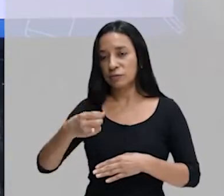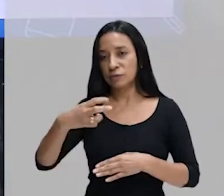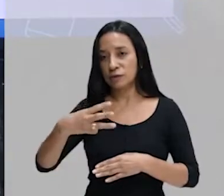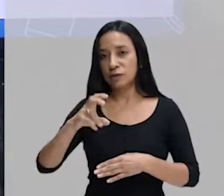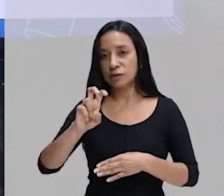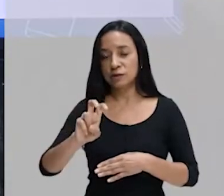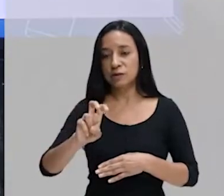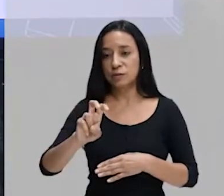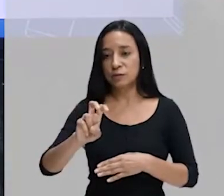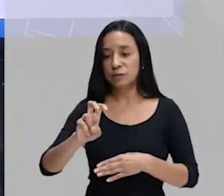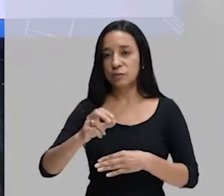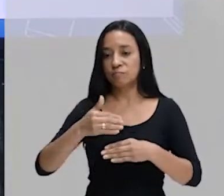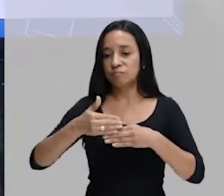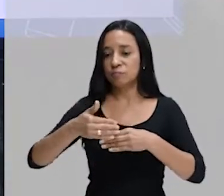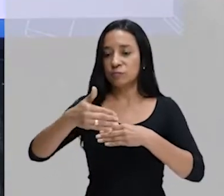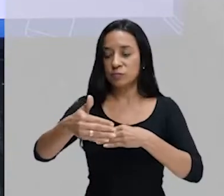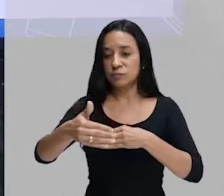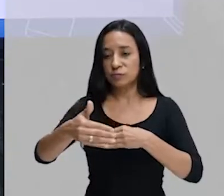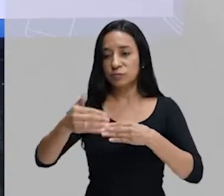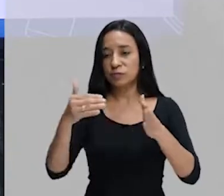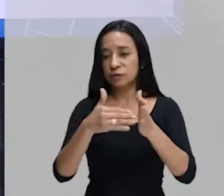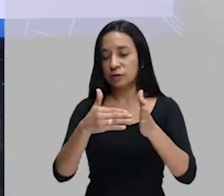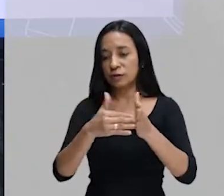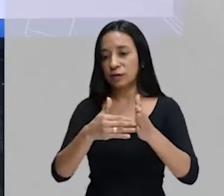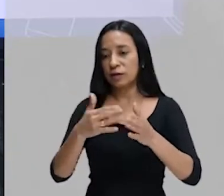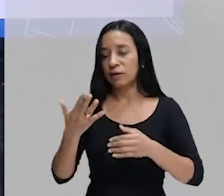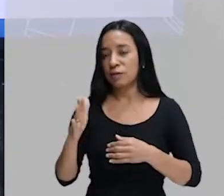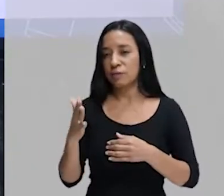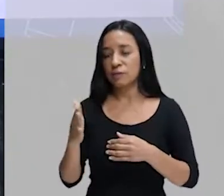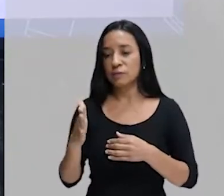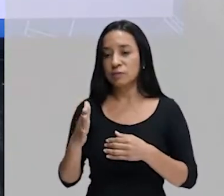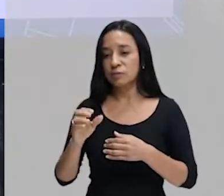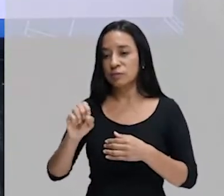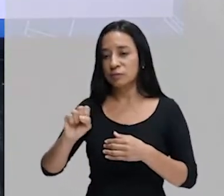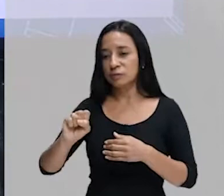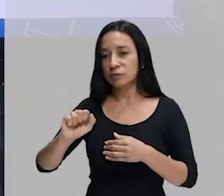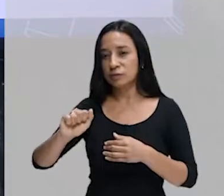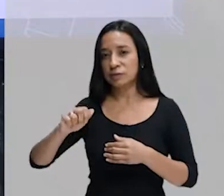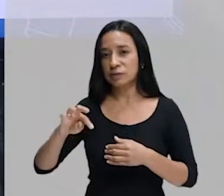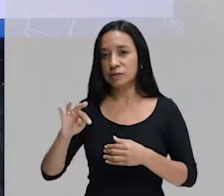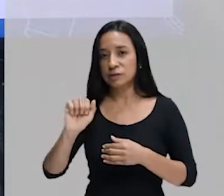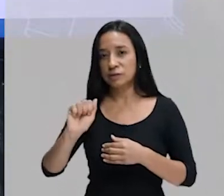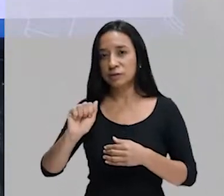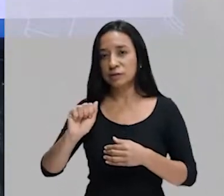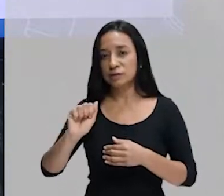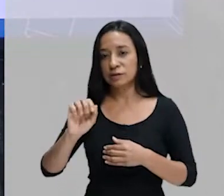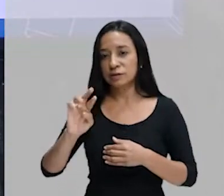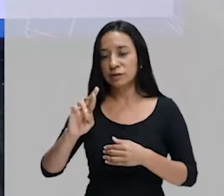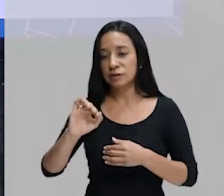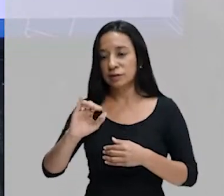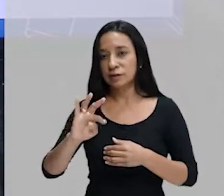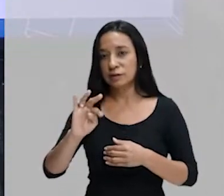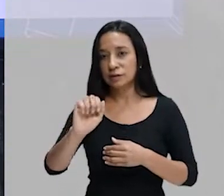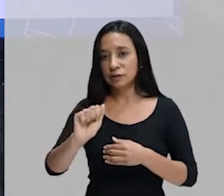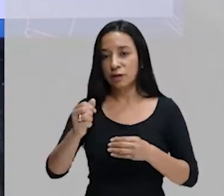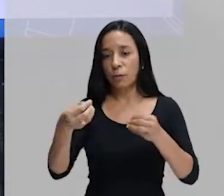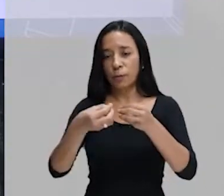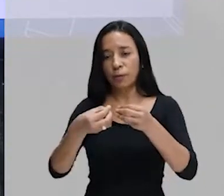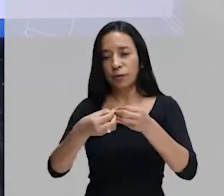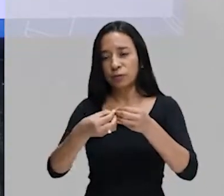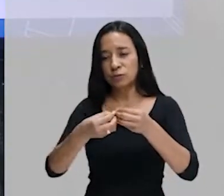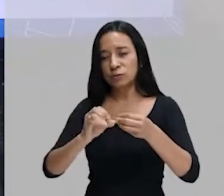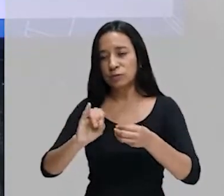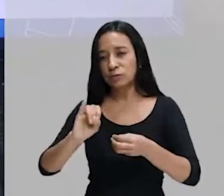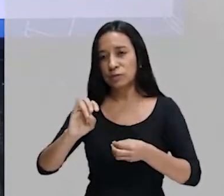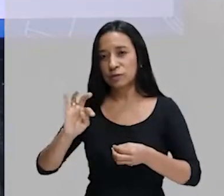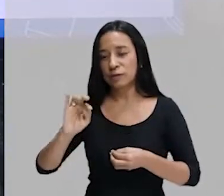de Perizes para frente, até nas imediações de Santa Rita, talvez até chegando pertinho de Itapecuru. Quando